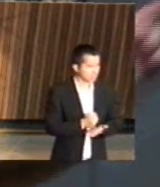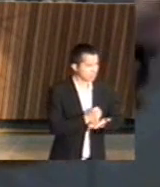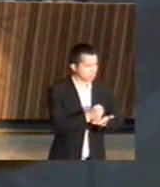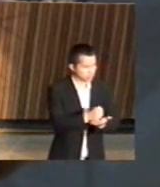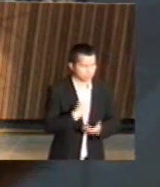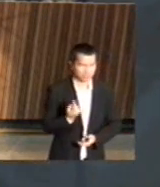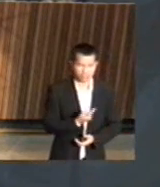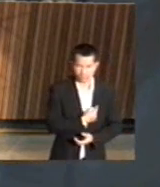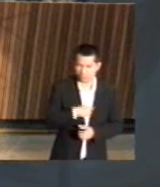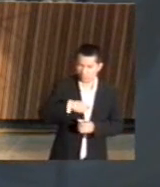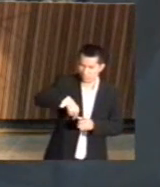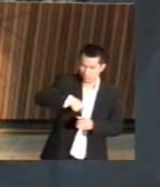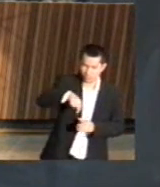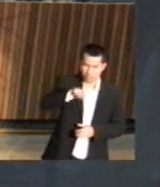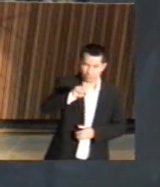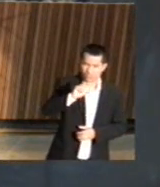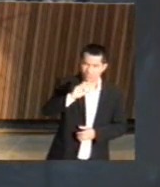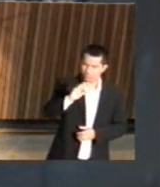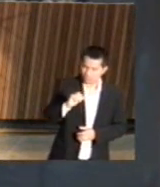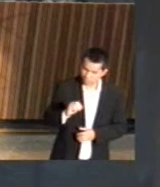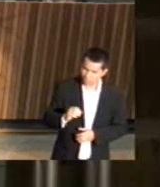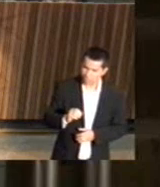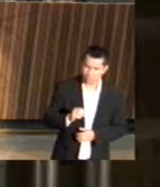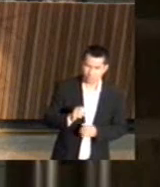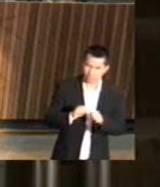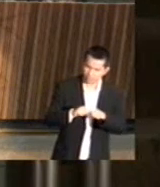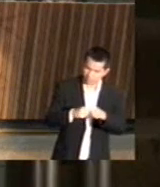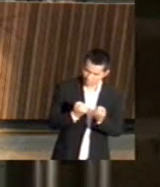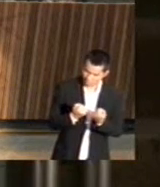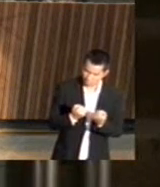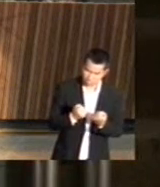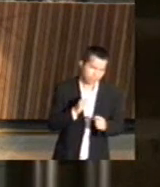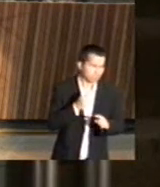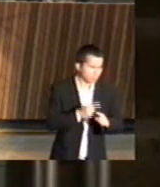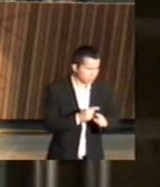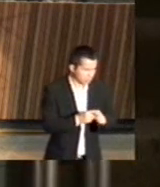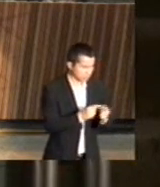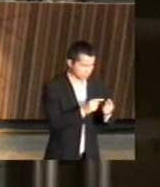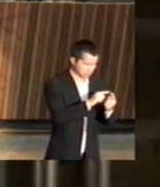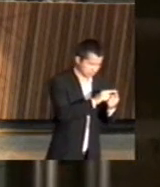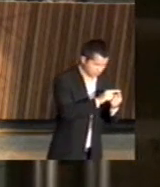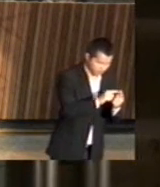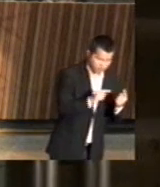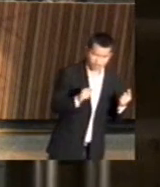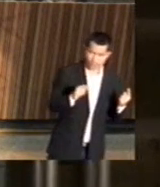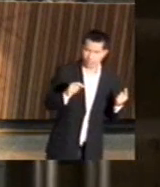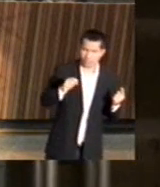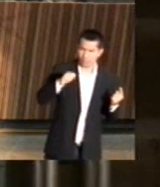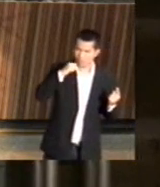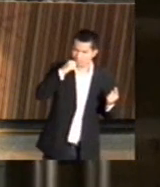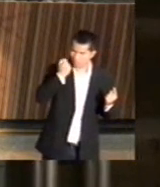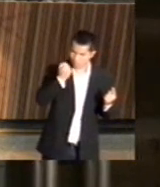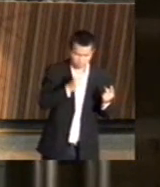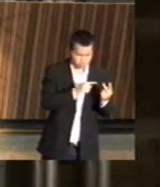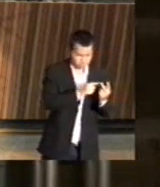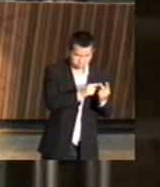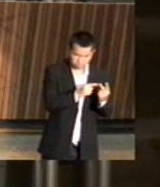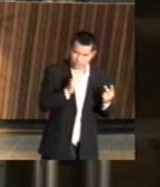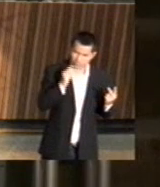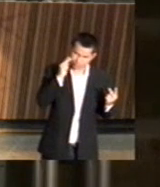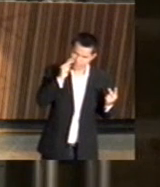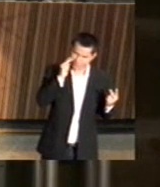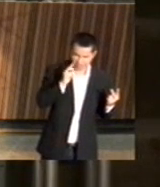dela? Ele recebe um perdão muito grande do Senhor das terras, e quando ele sai do julgamento, perdoado, ele pega